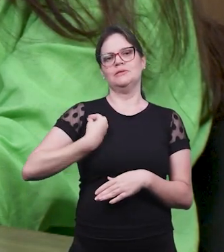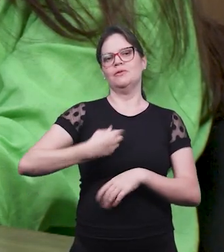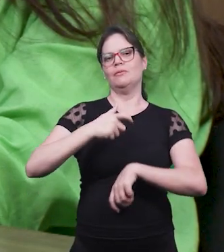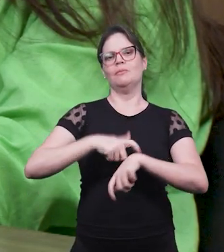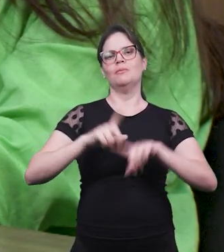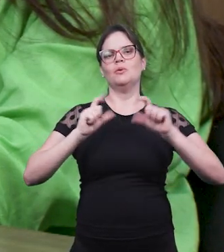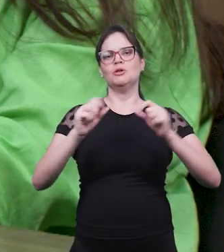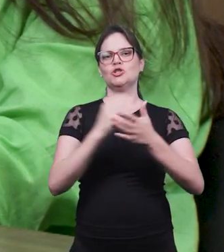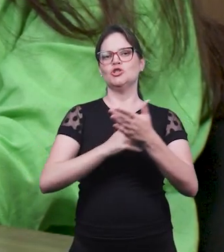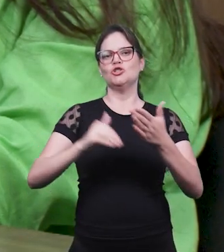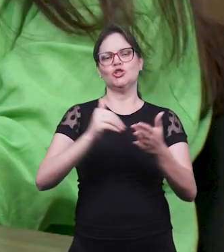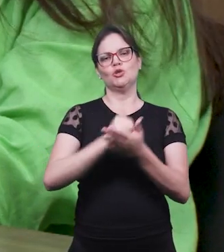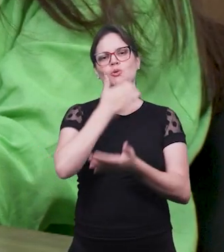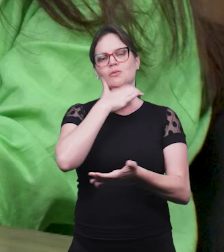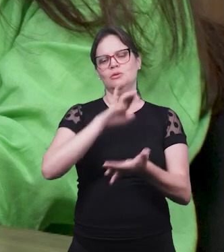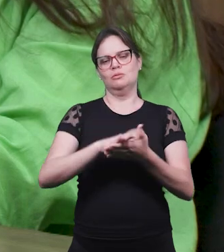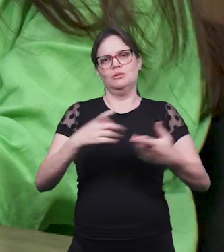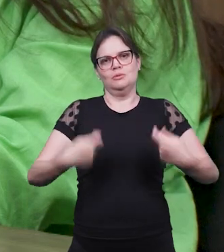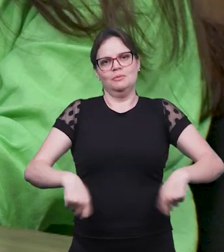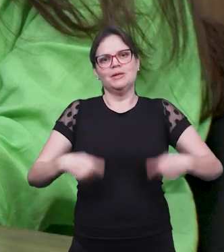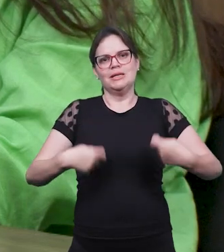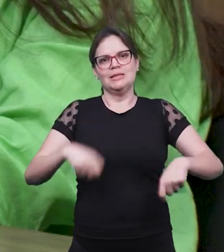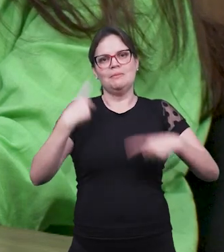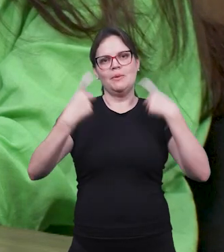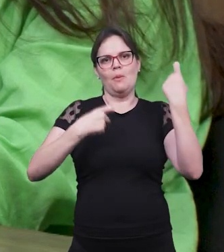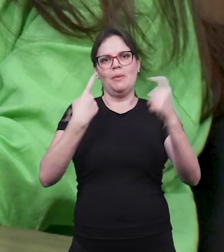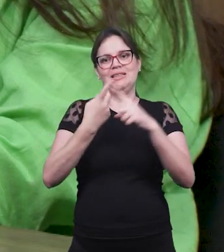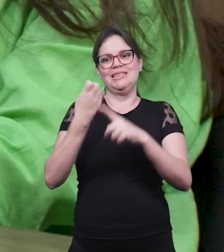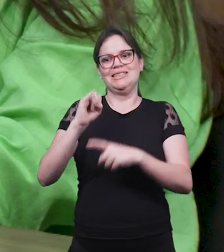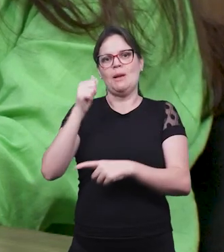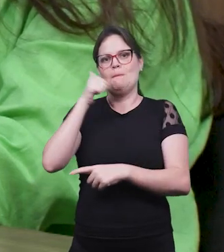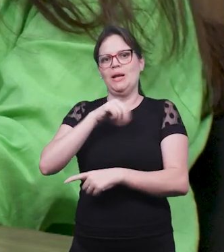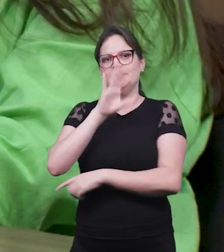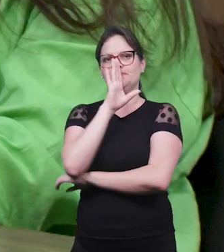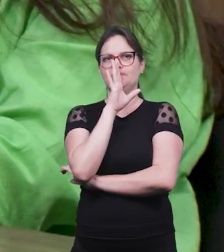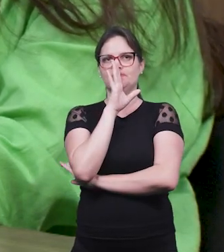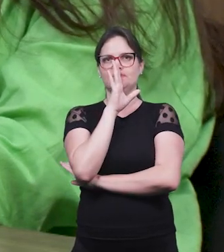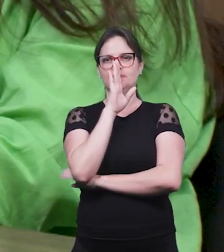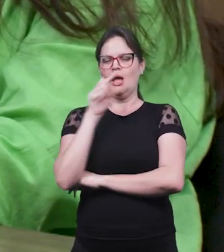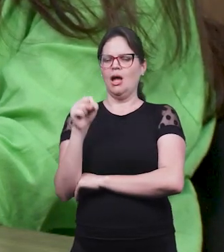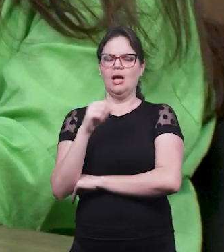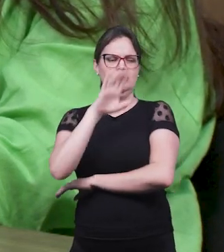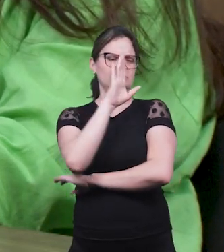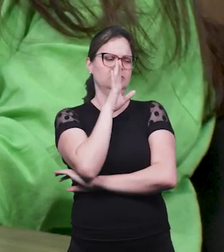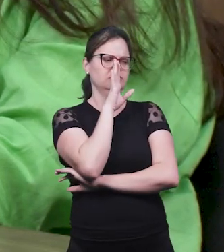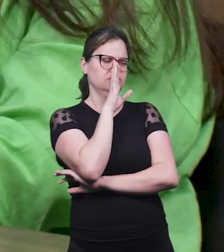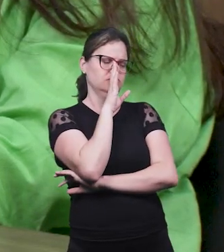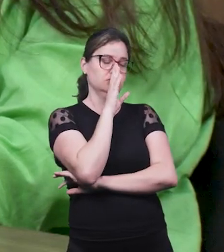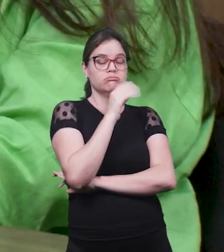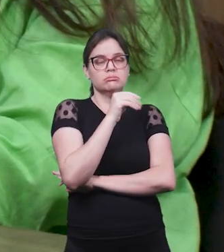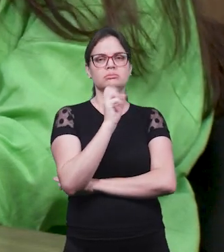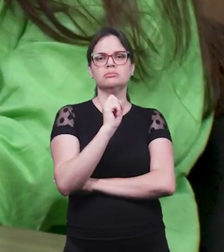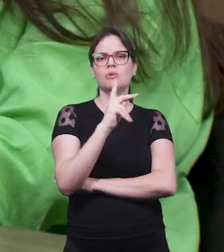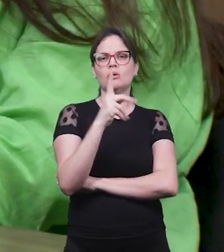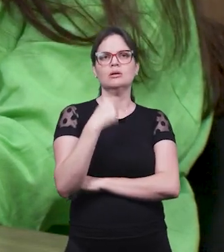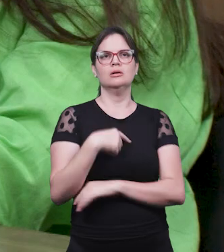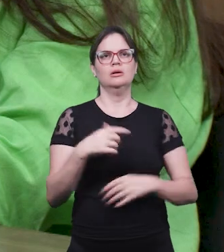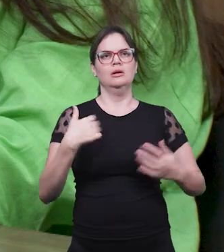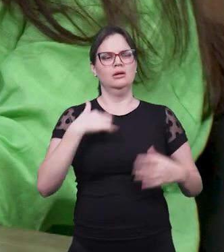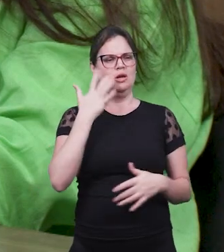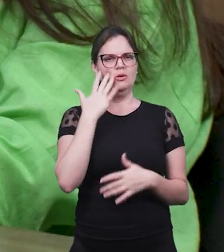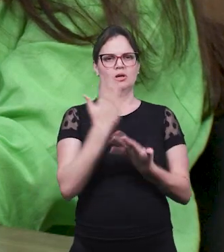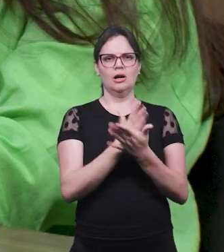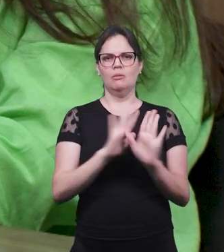acho que todo marido tinha que ter preocupação quando a mulher fica calada. Ela calou-se e deu-se por satisfeita. E eu achei que o assunto